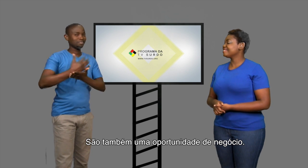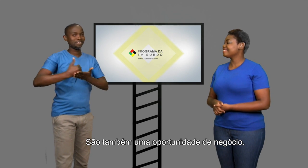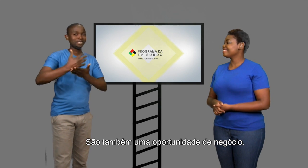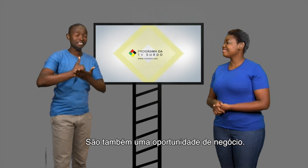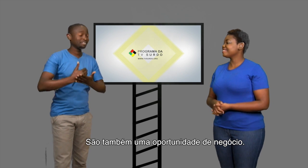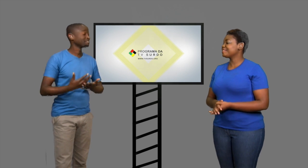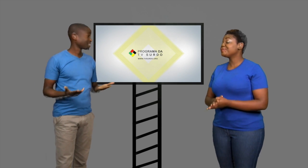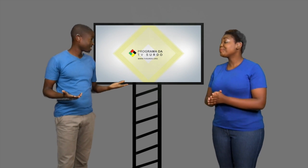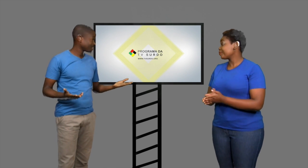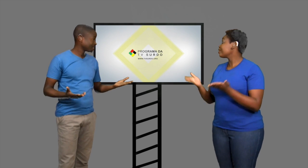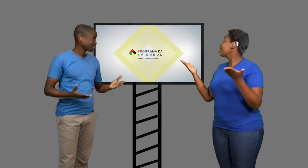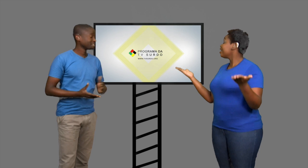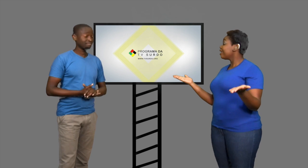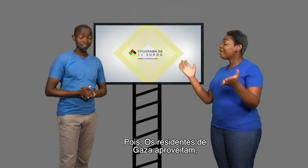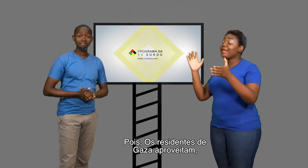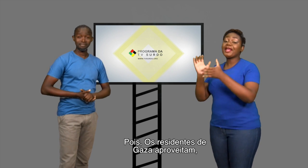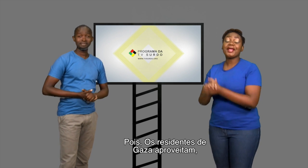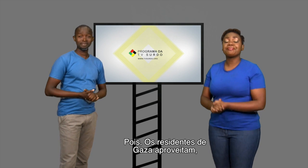negócio.